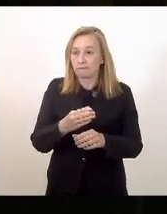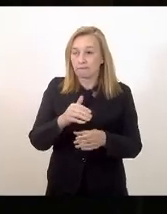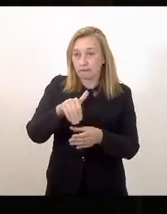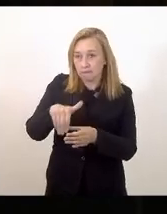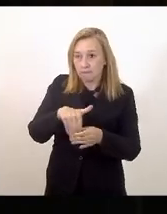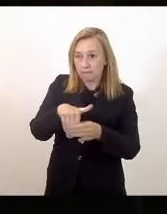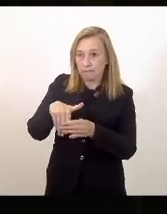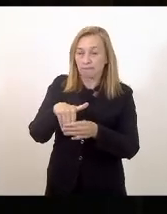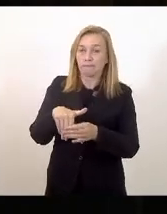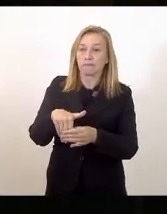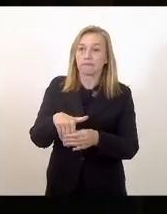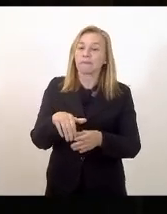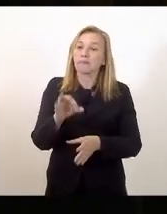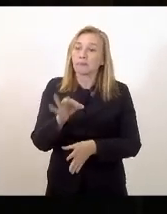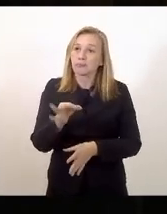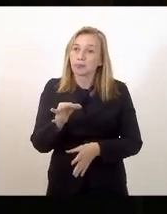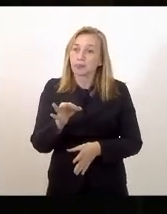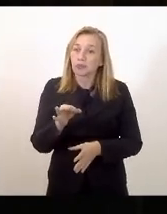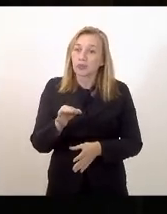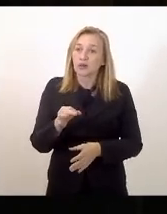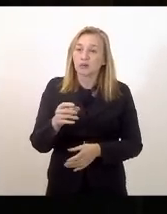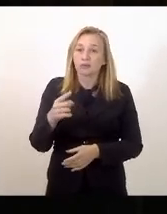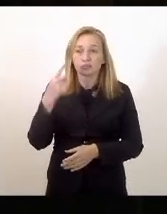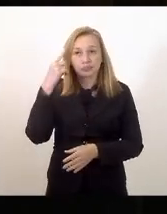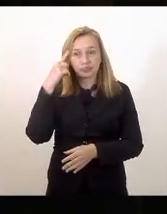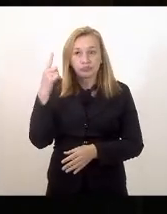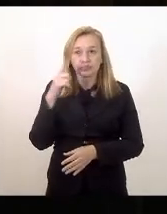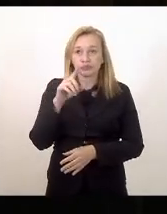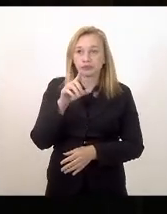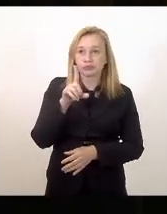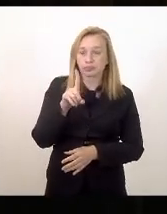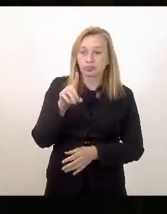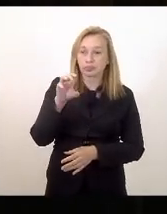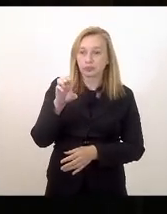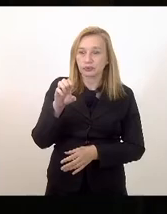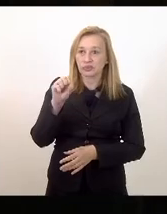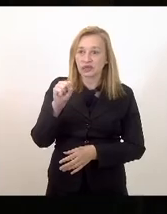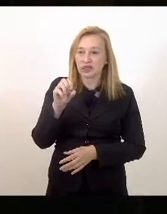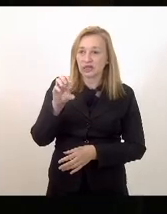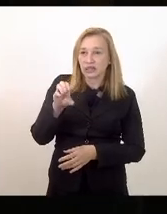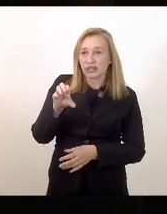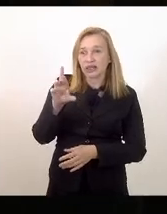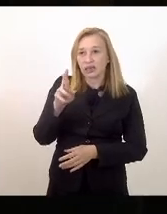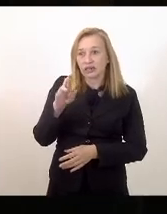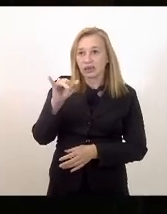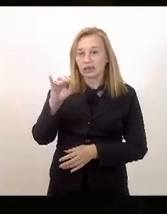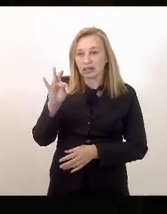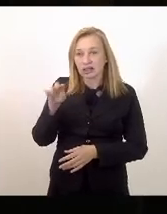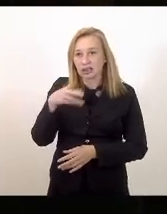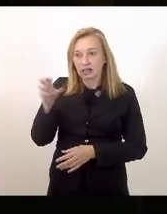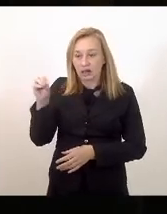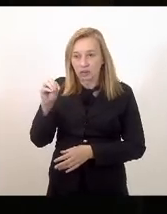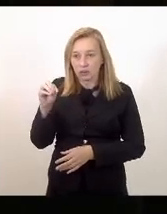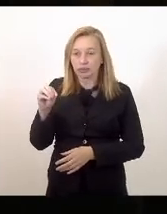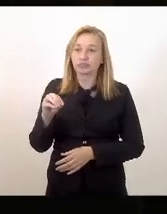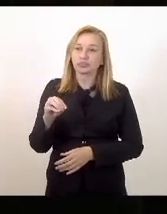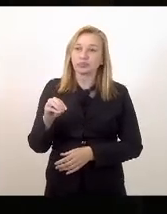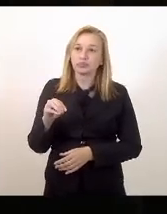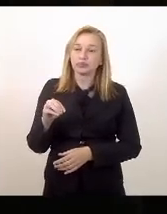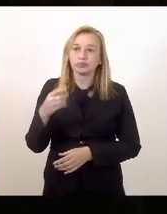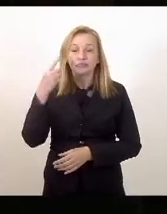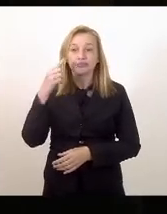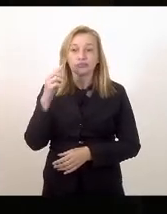traz, inclusive, a lógica do distritão e a quem interessa que o distritão